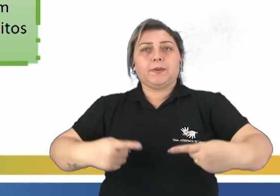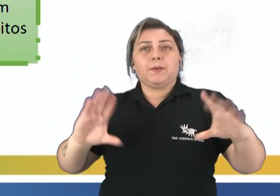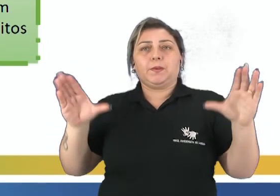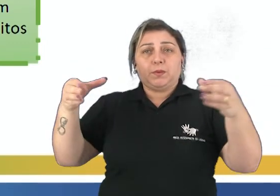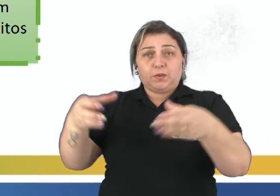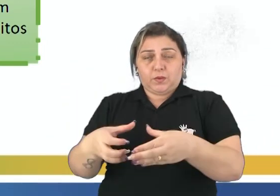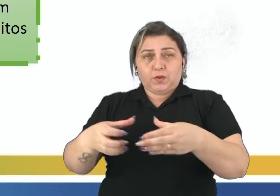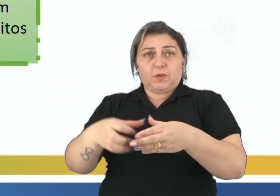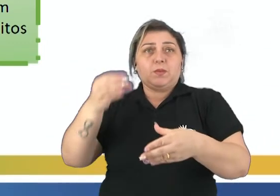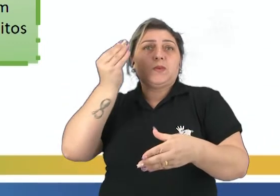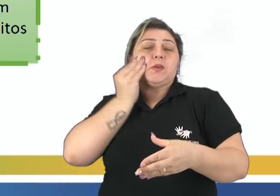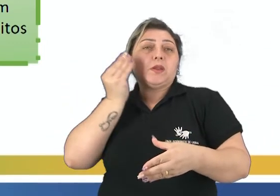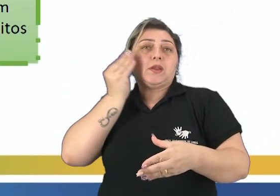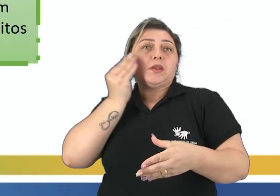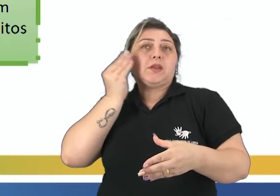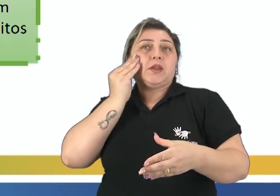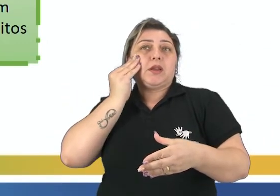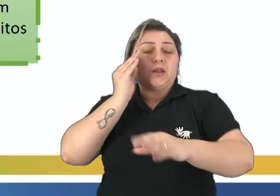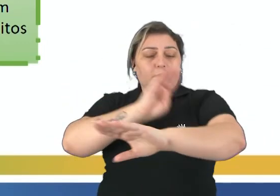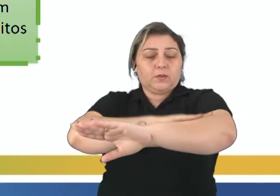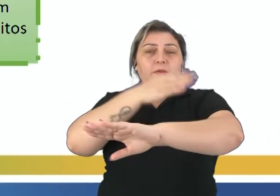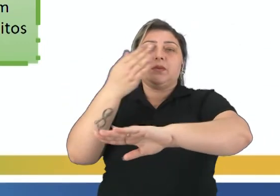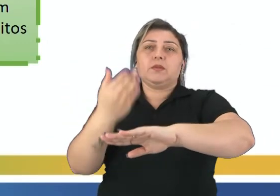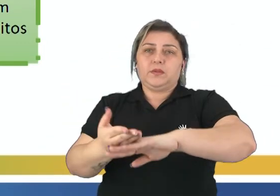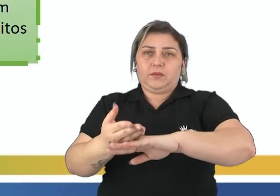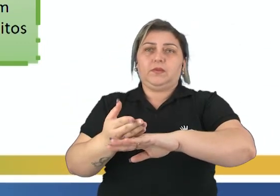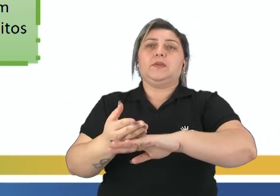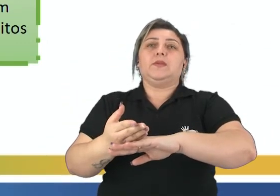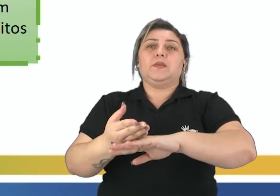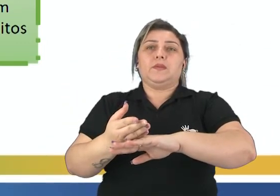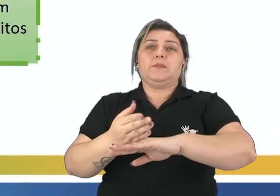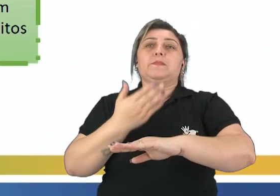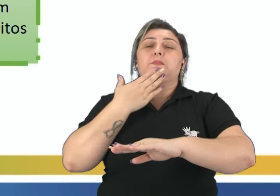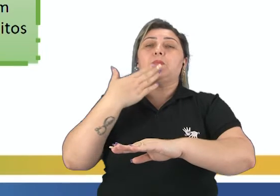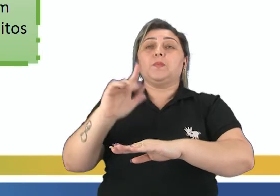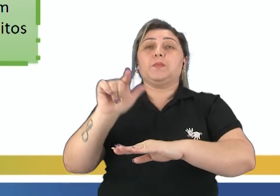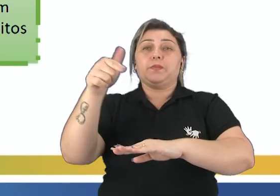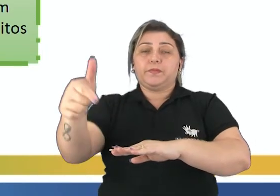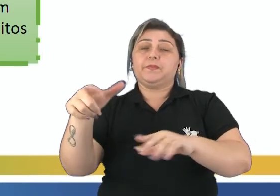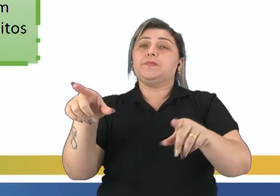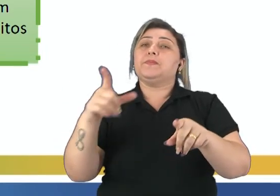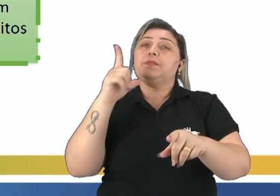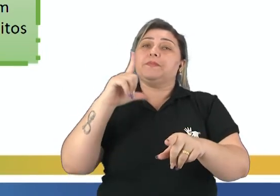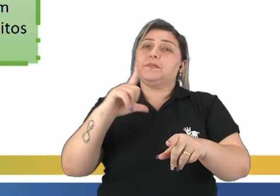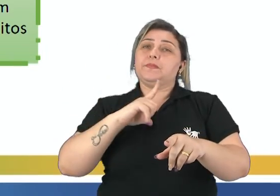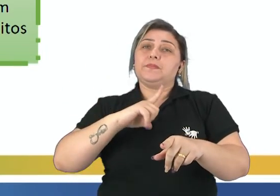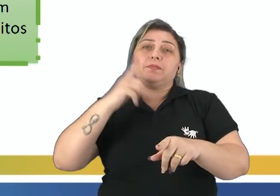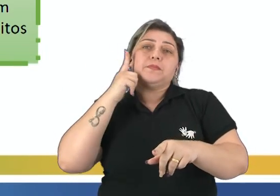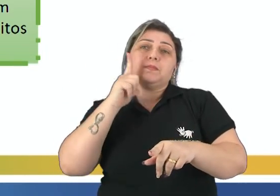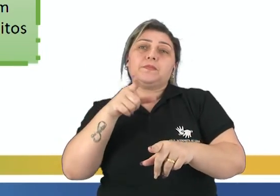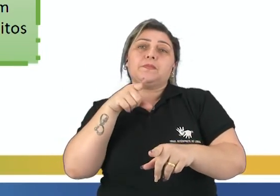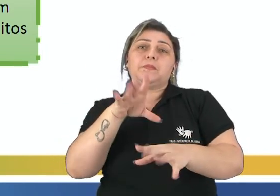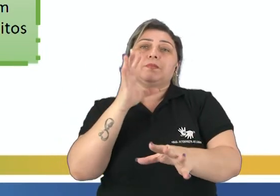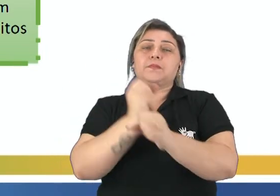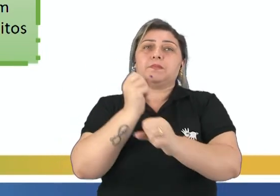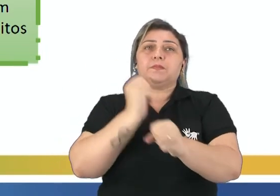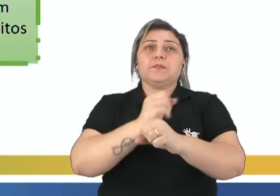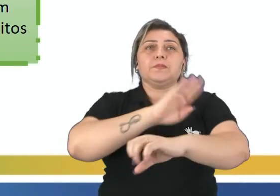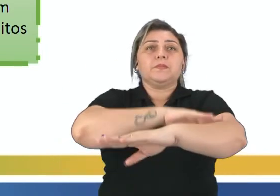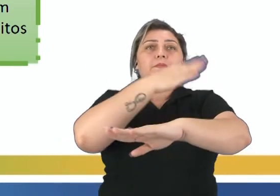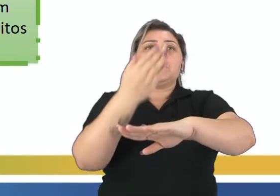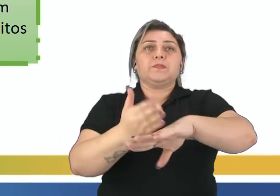equipe que tenta ocupar o setor da quadra, defendido pelo time adversário e tenta marcar pontos. As quadras